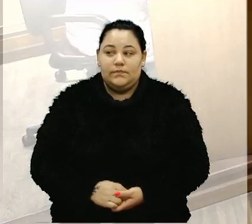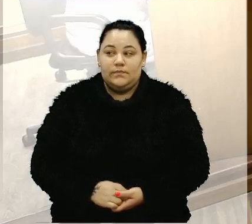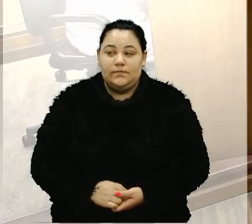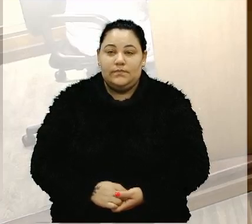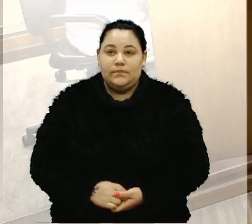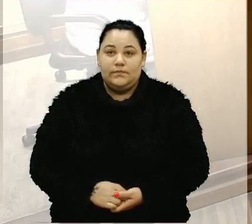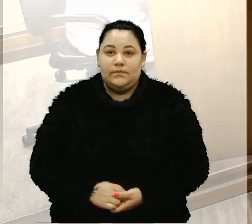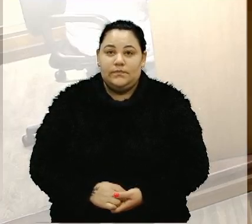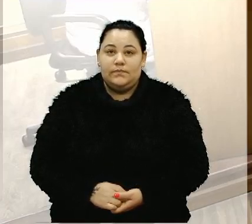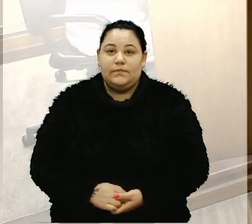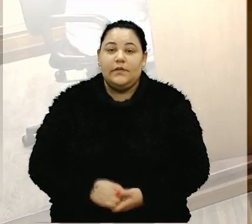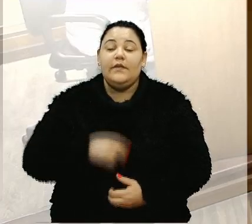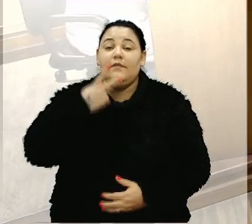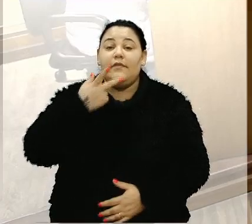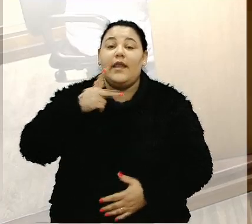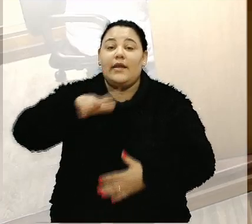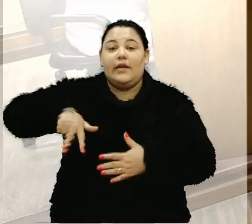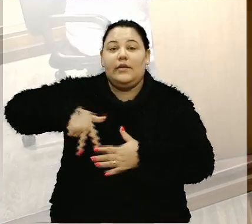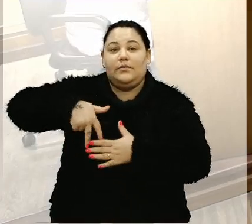Que fala na tribuna.